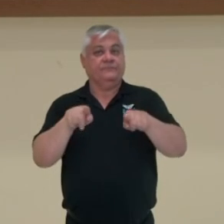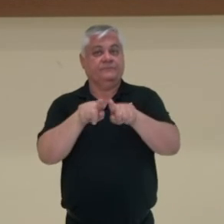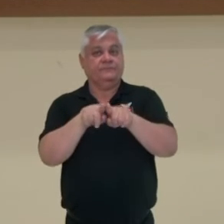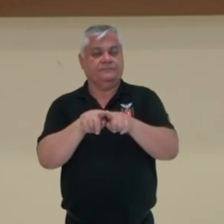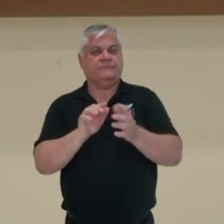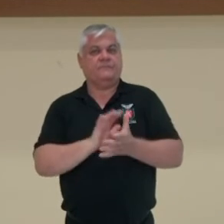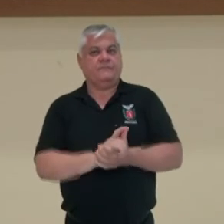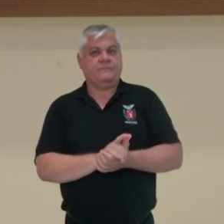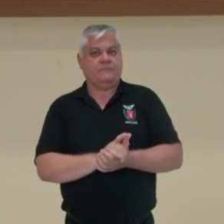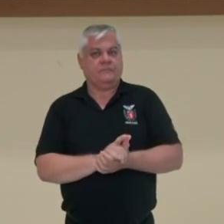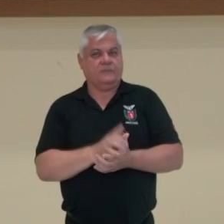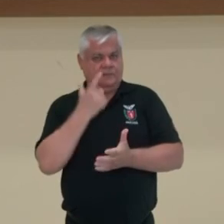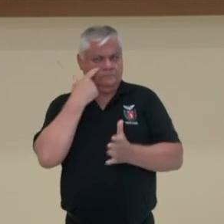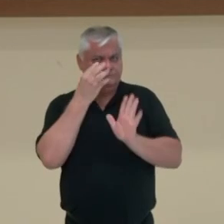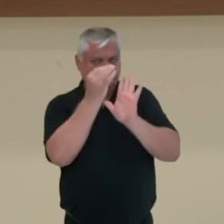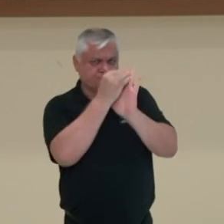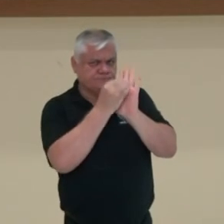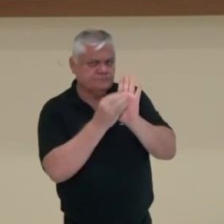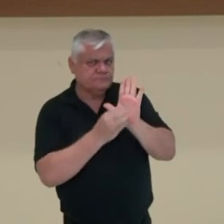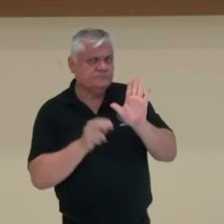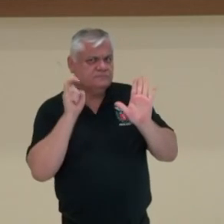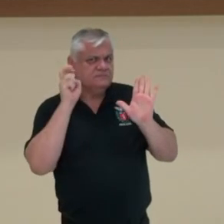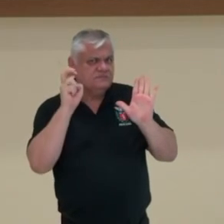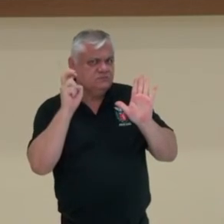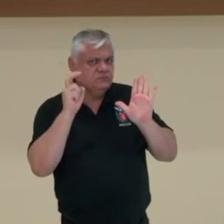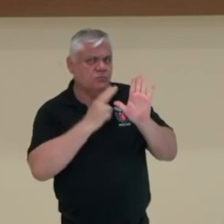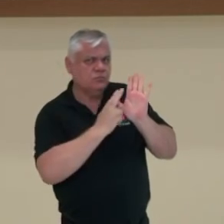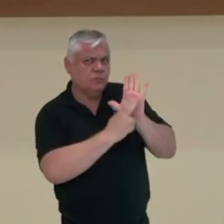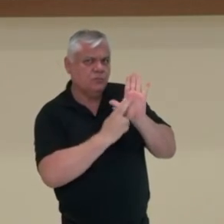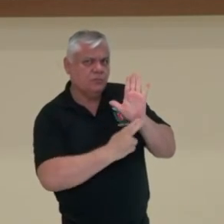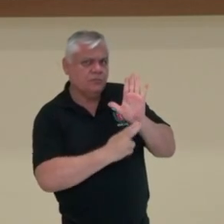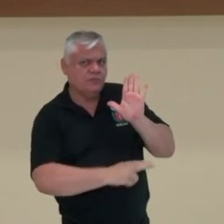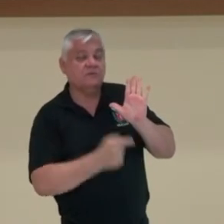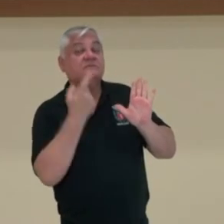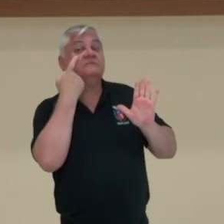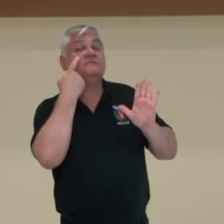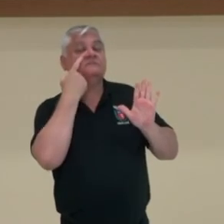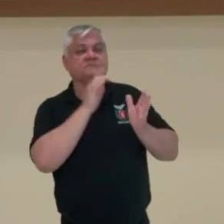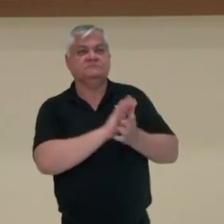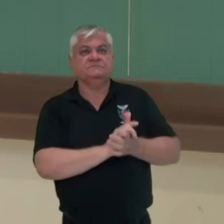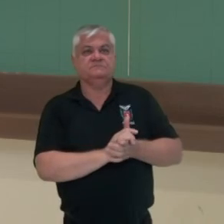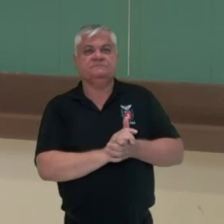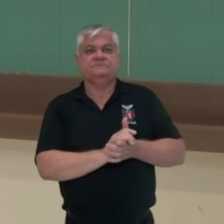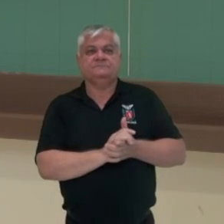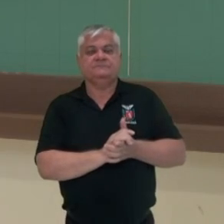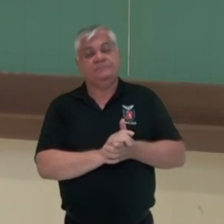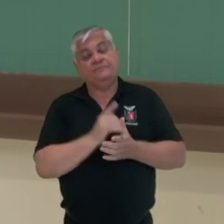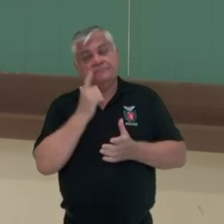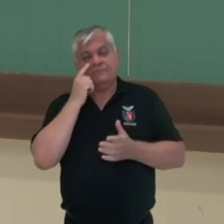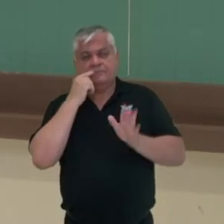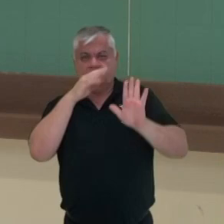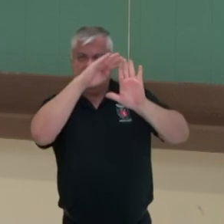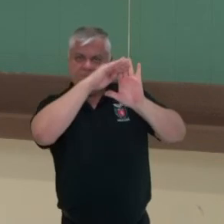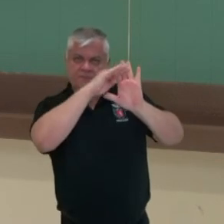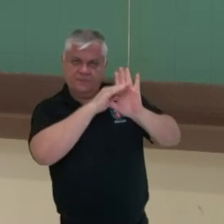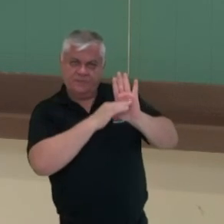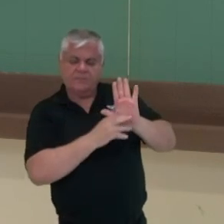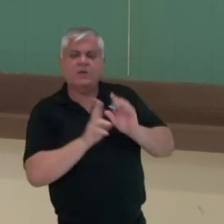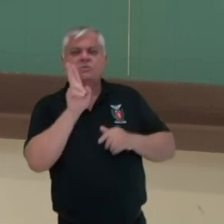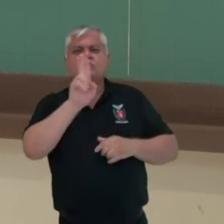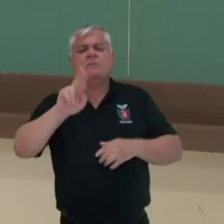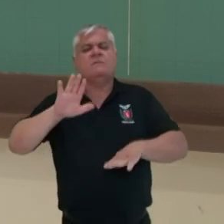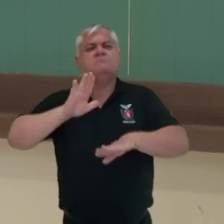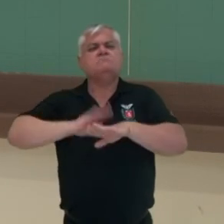Voltamos. Anotaram as 5 aí? Então vamos ver a resposta? Então aqui numa ordem, aqui eu trouxe para vocês as lutas